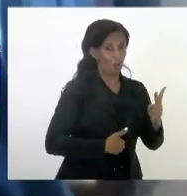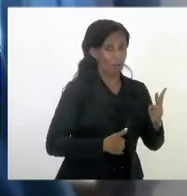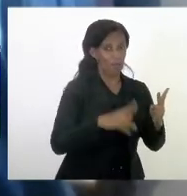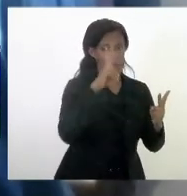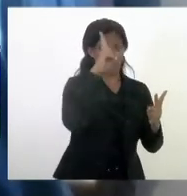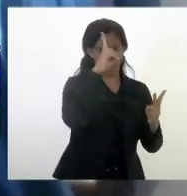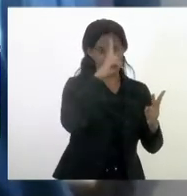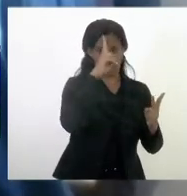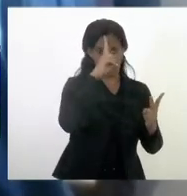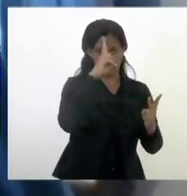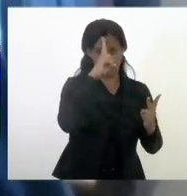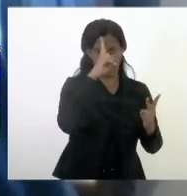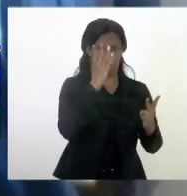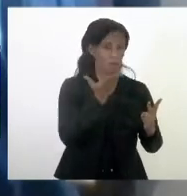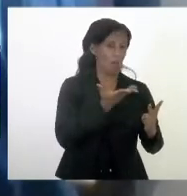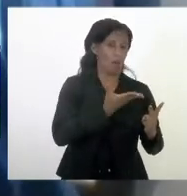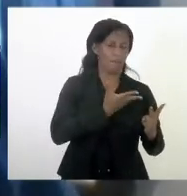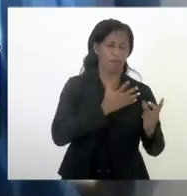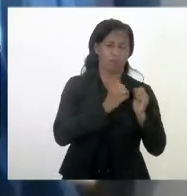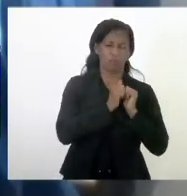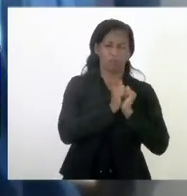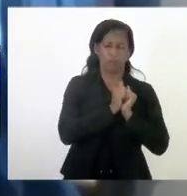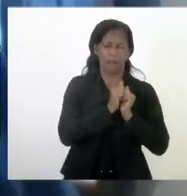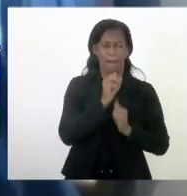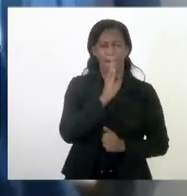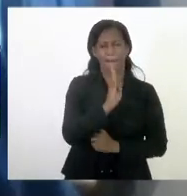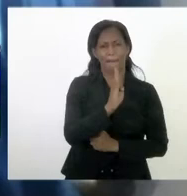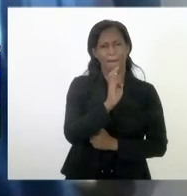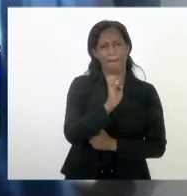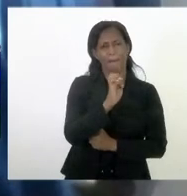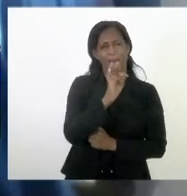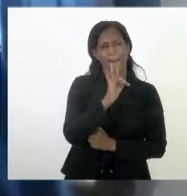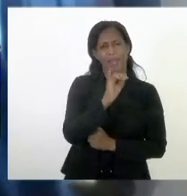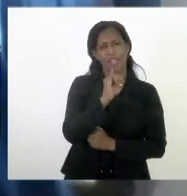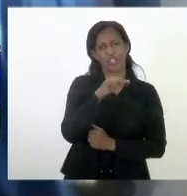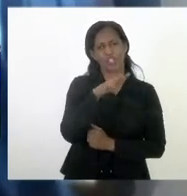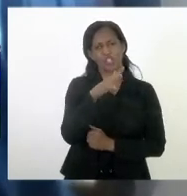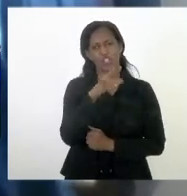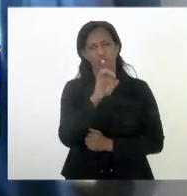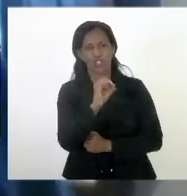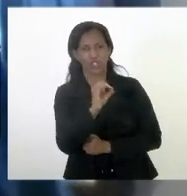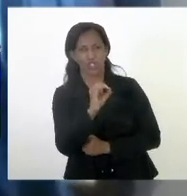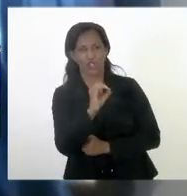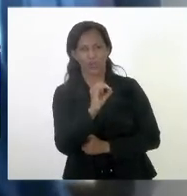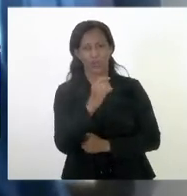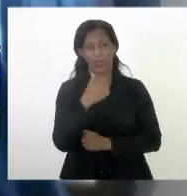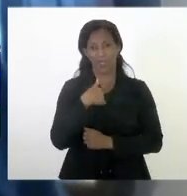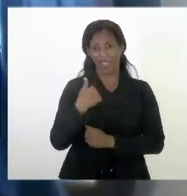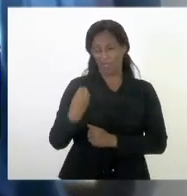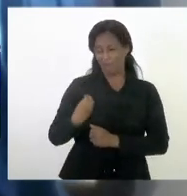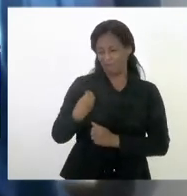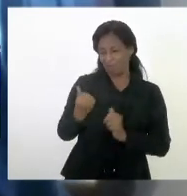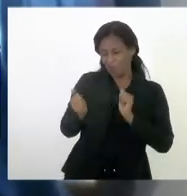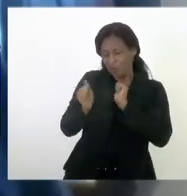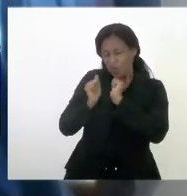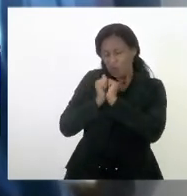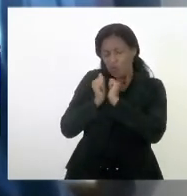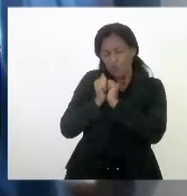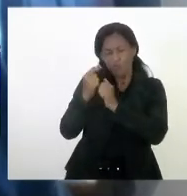companheiro Betinho. Todos aqui conhecem de ouvir falar. Eu convivi com o Betinho no